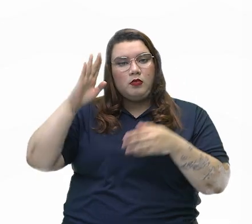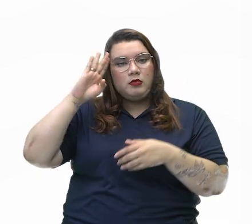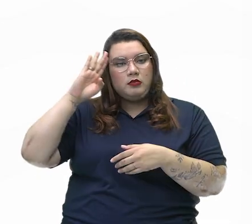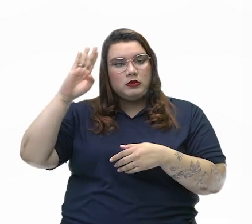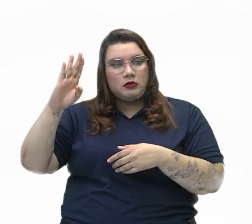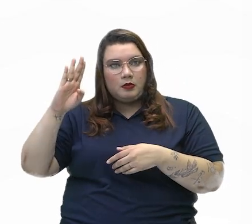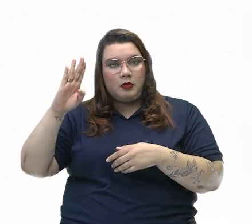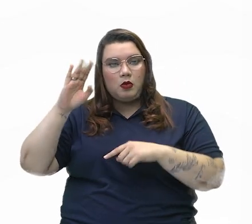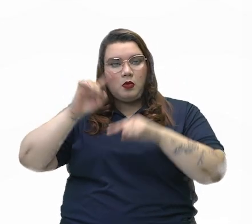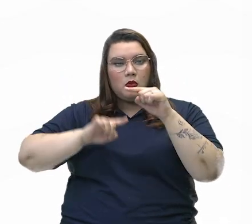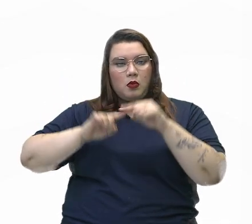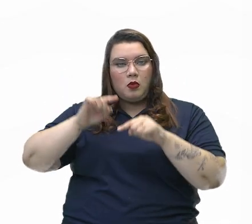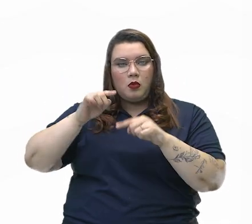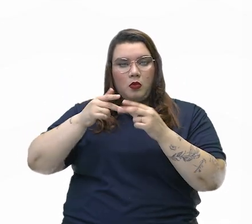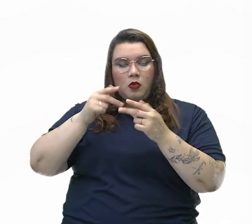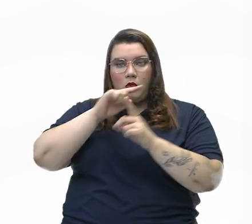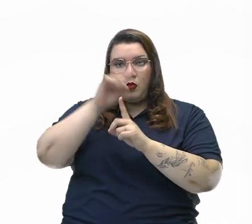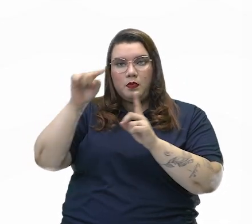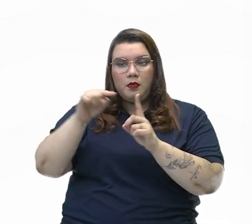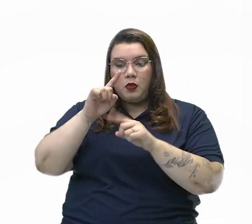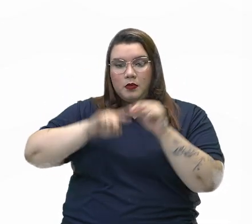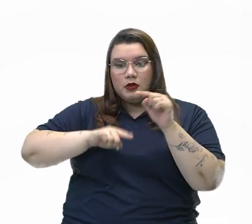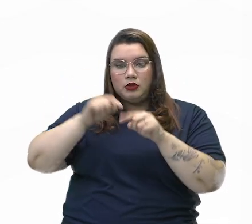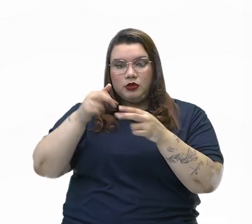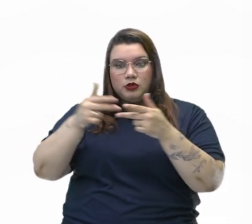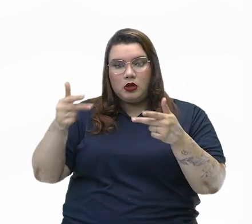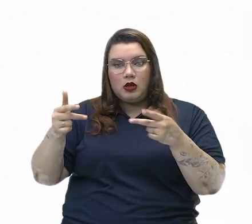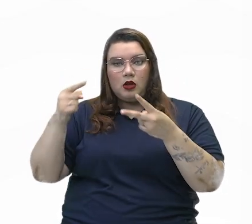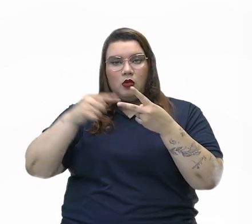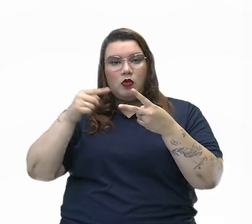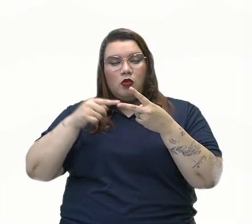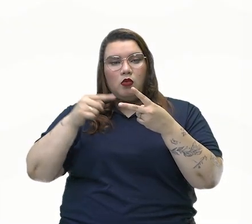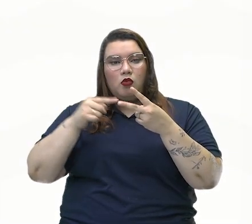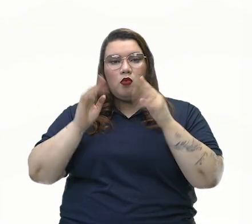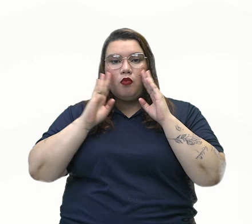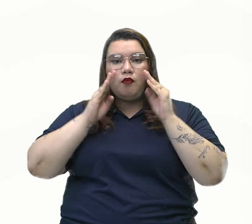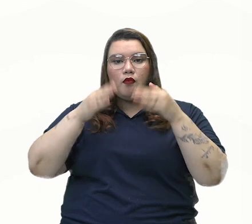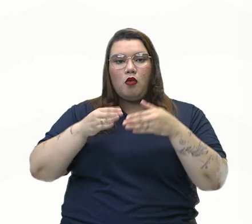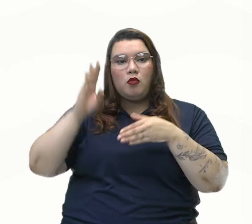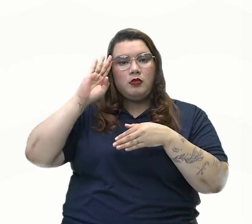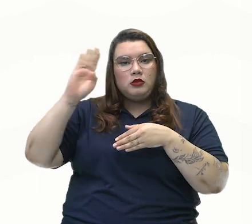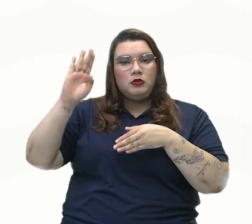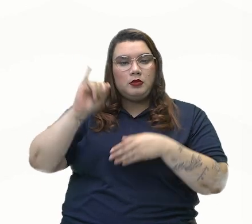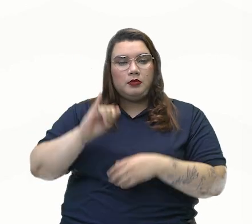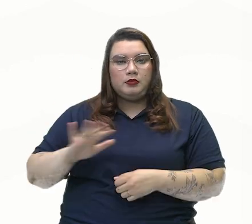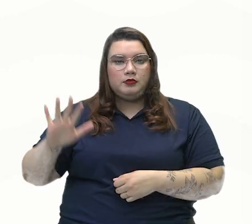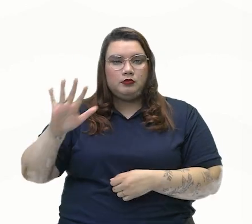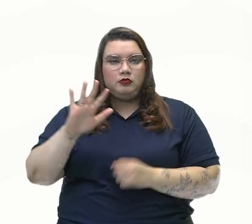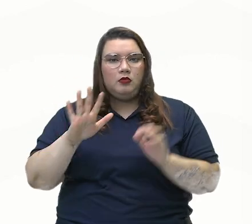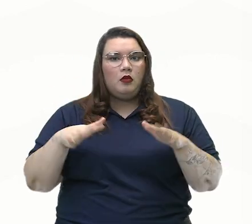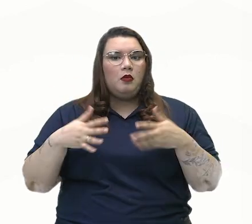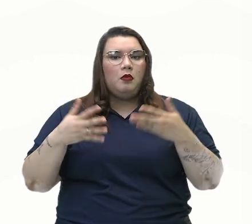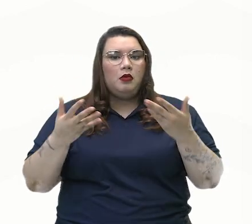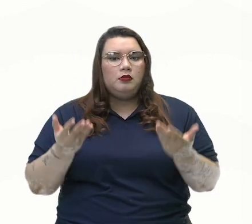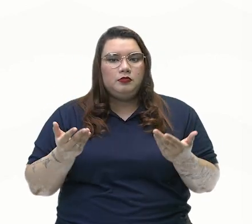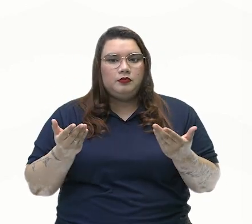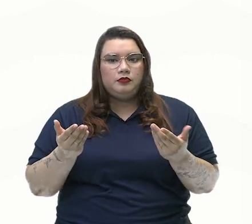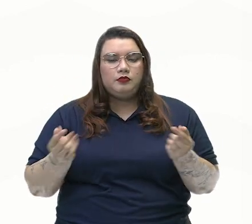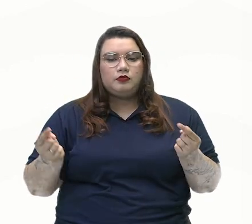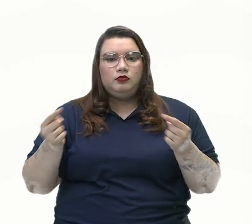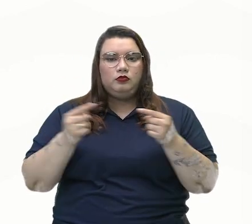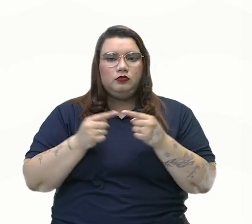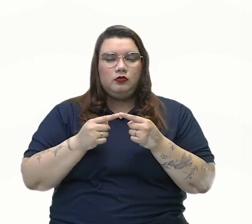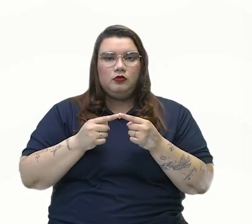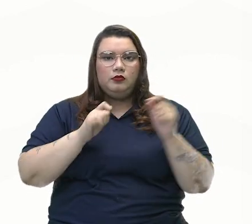a imagem com os elementos da lente. Aí está, pessoal, olha só. Vamos lá. O que é,